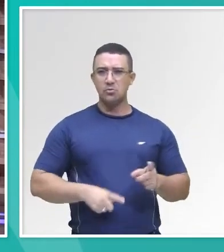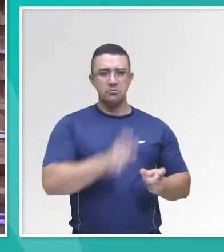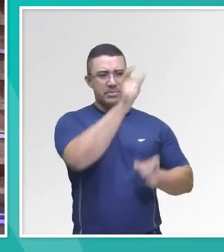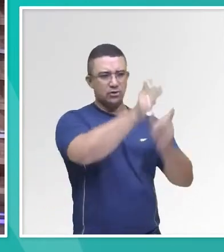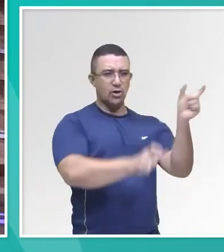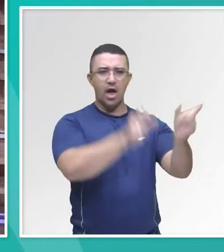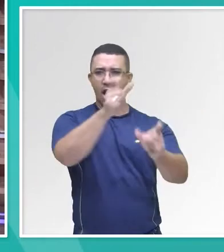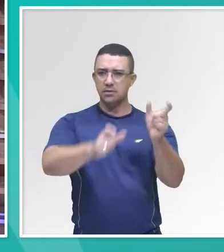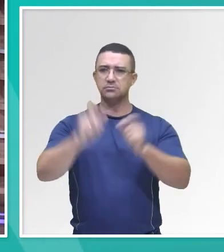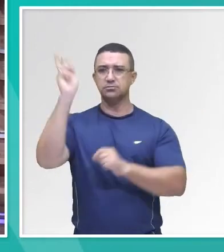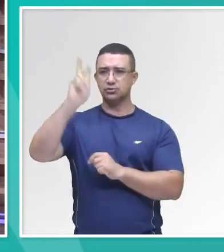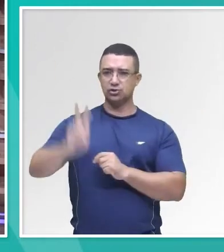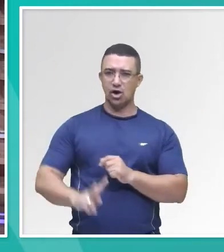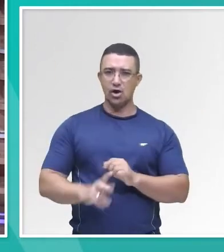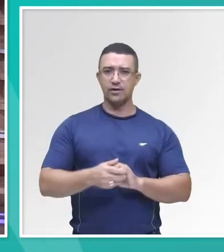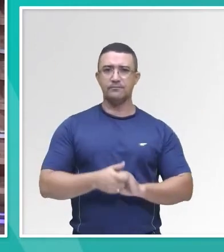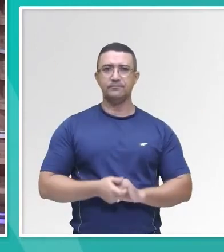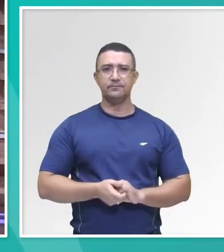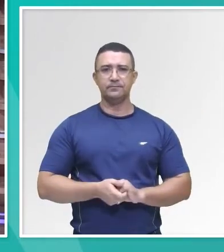para